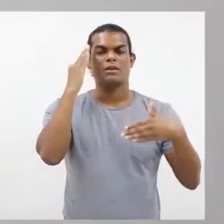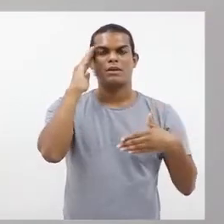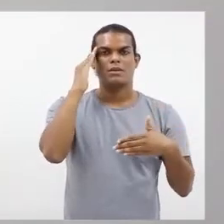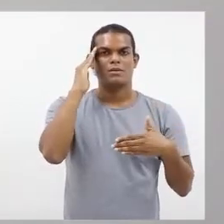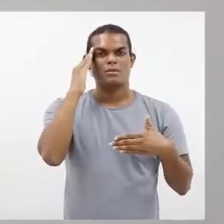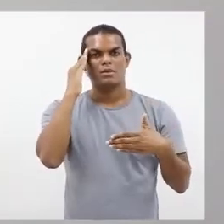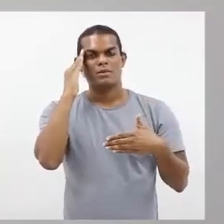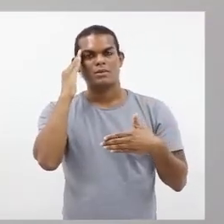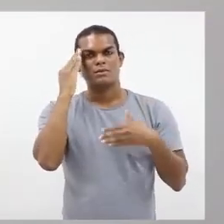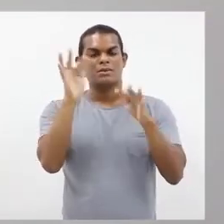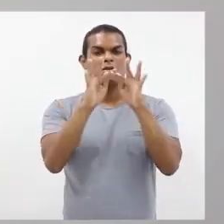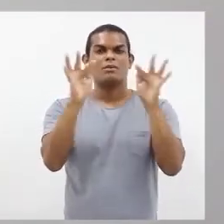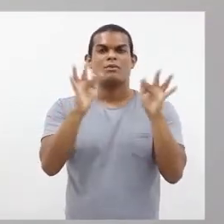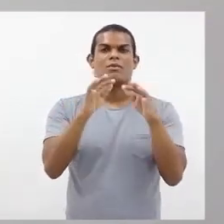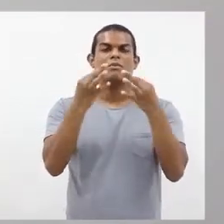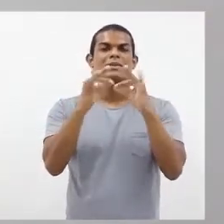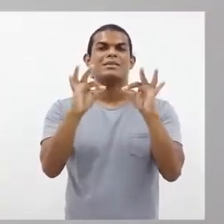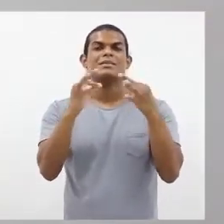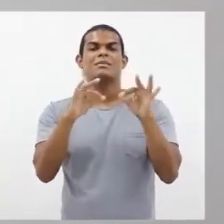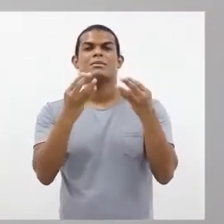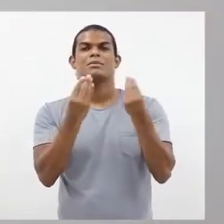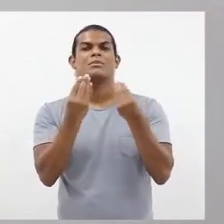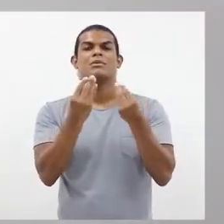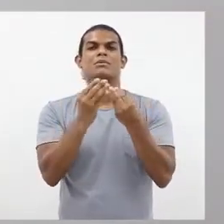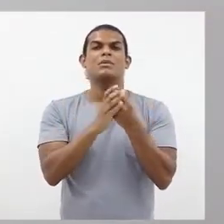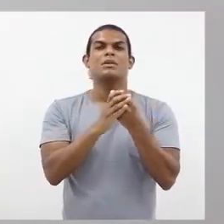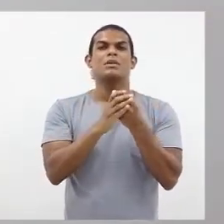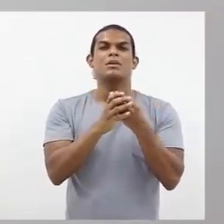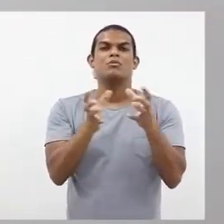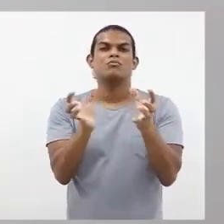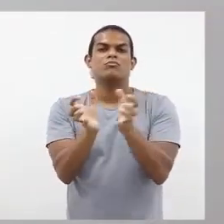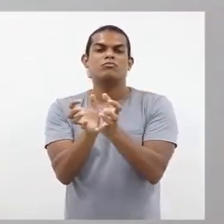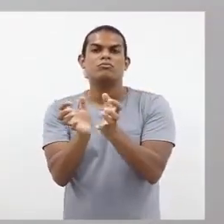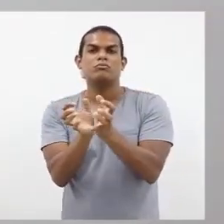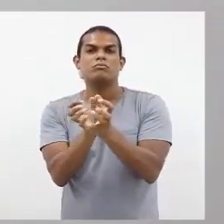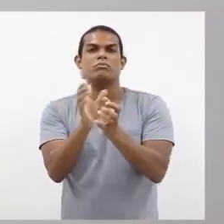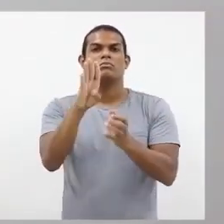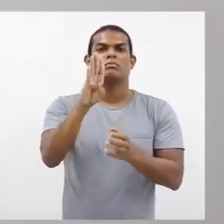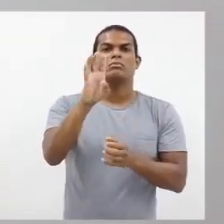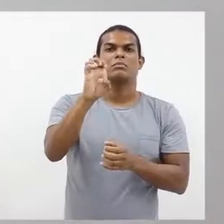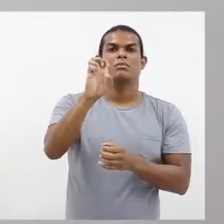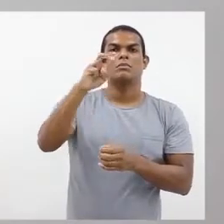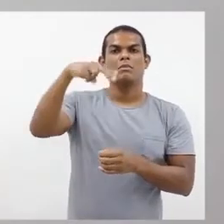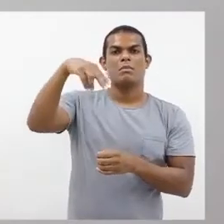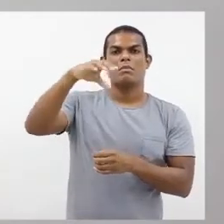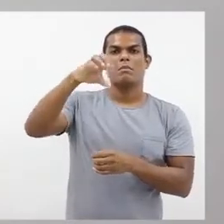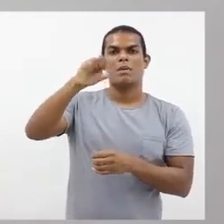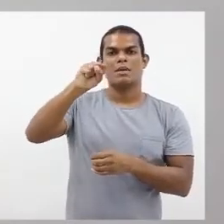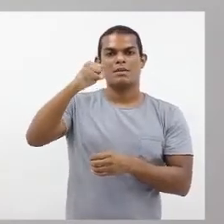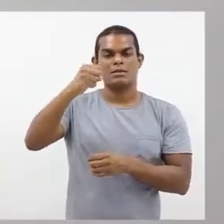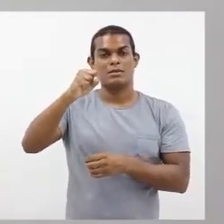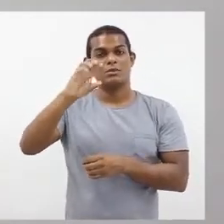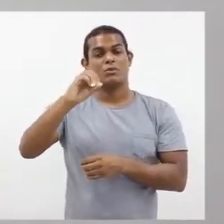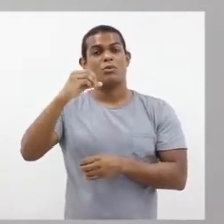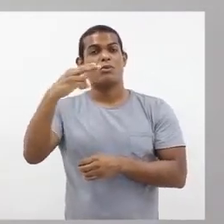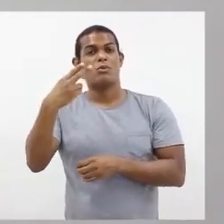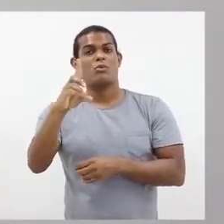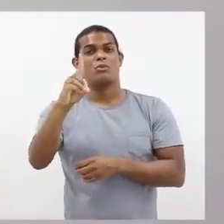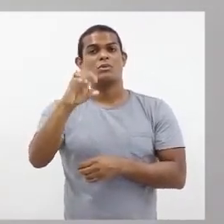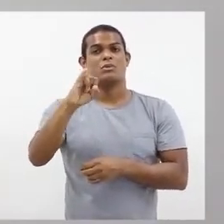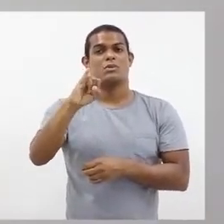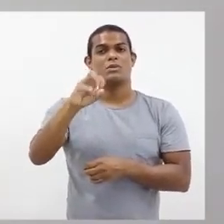mais simples como um conjunto de bens e direitos. Okay? Esses bens e direitos, eles podem ser